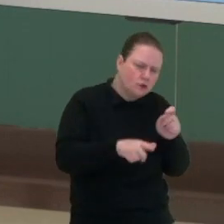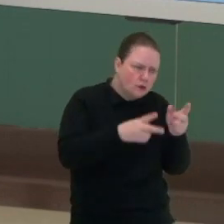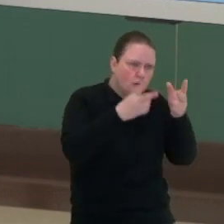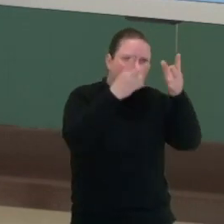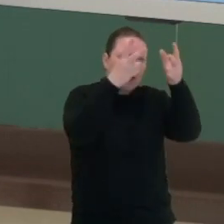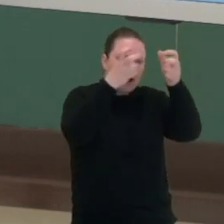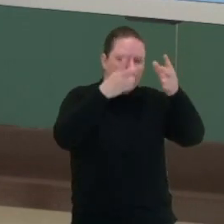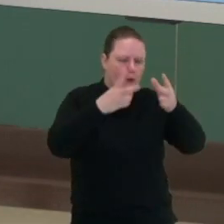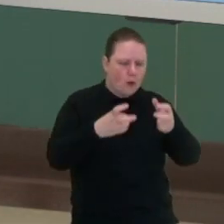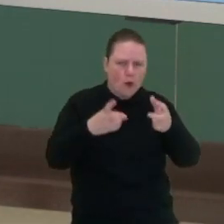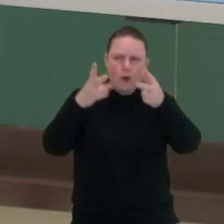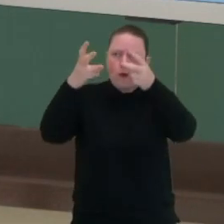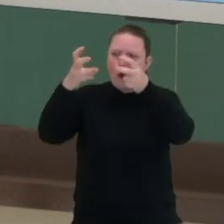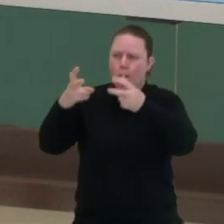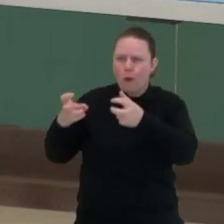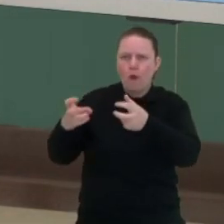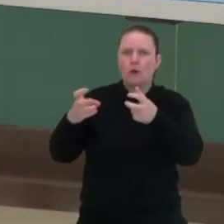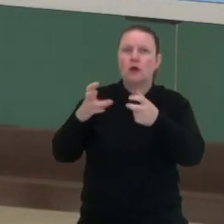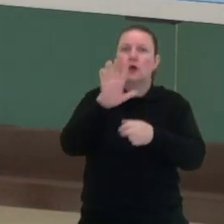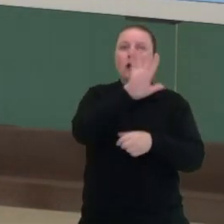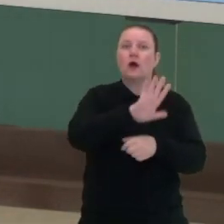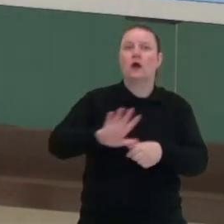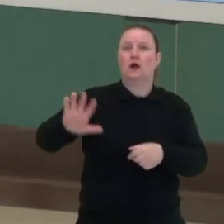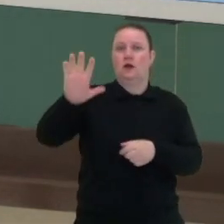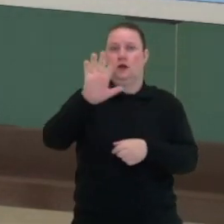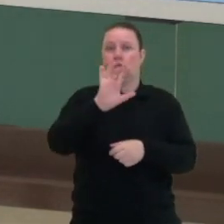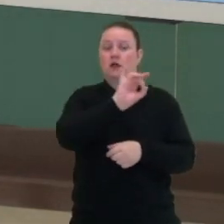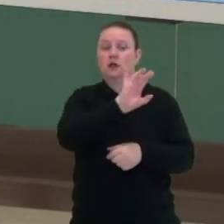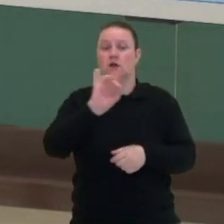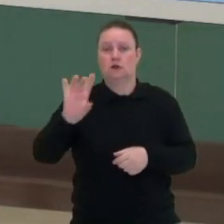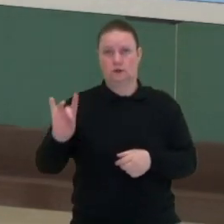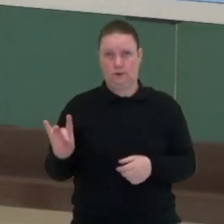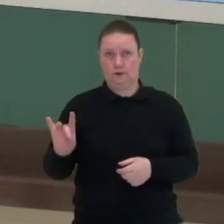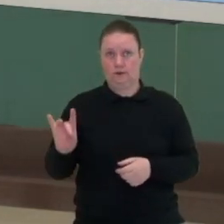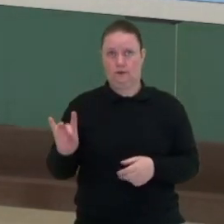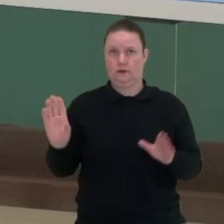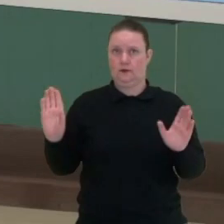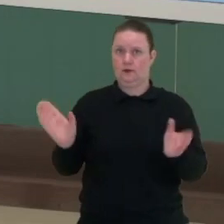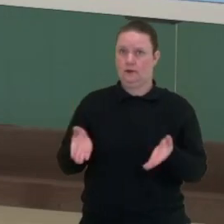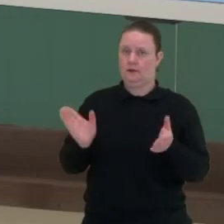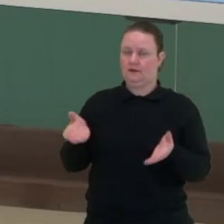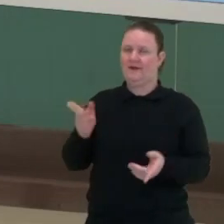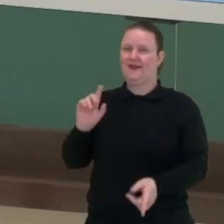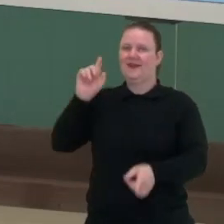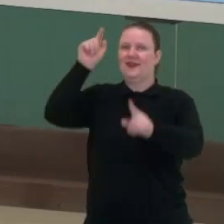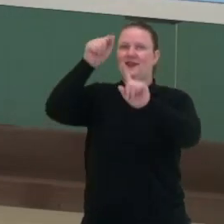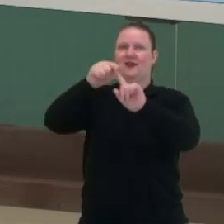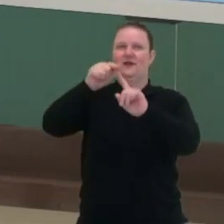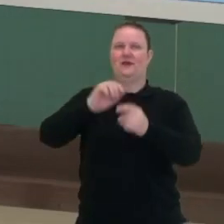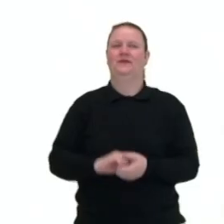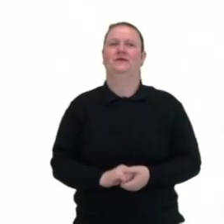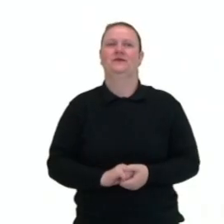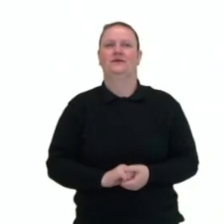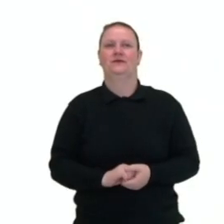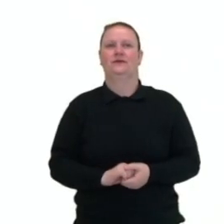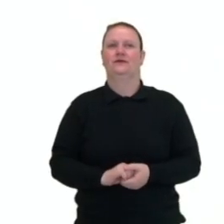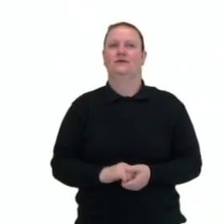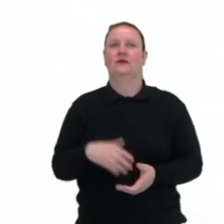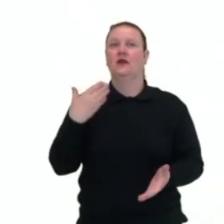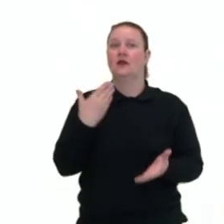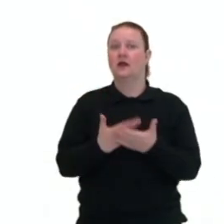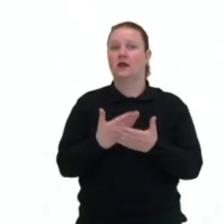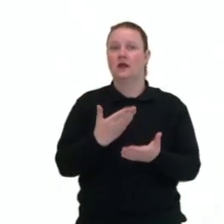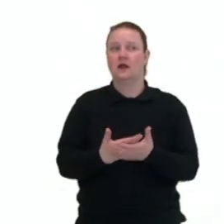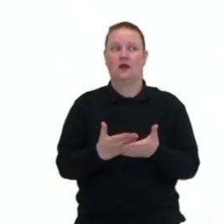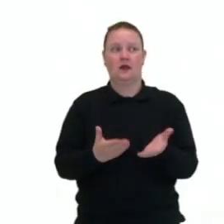área dessa, ok? Então vamos lá. Vamos agora para um desafio. Veja, em aulas